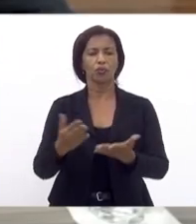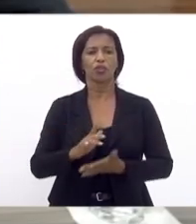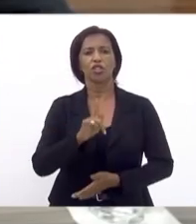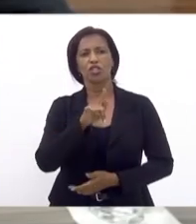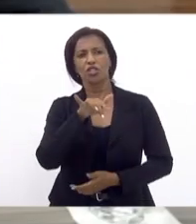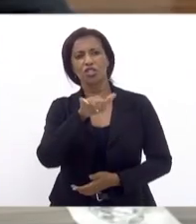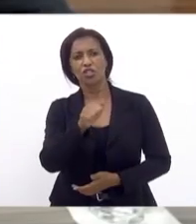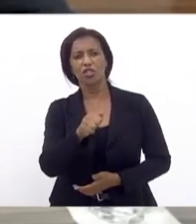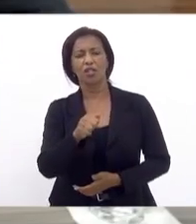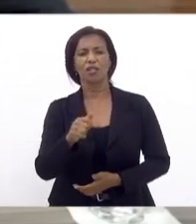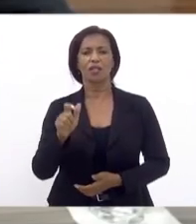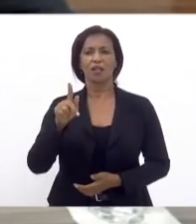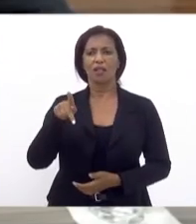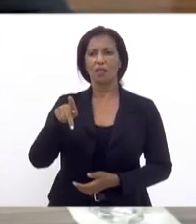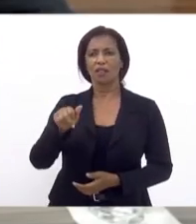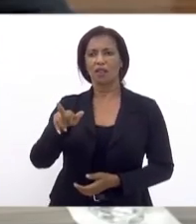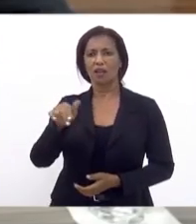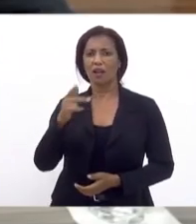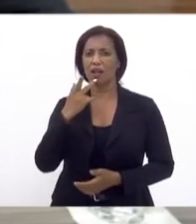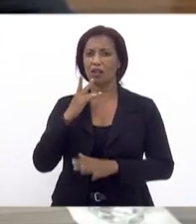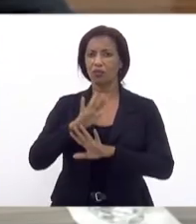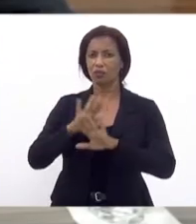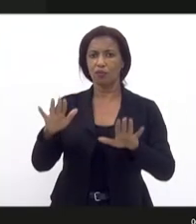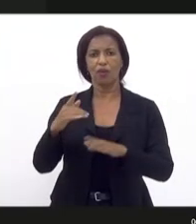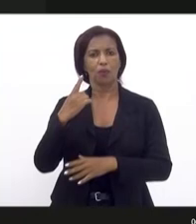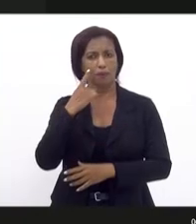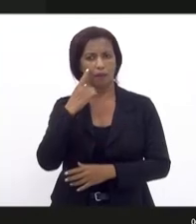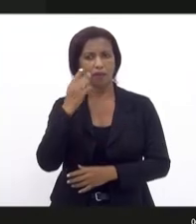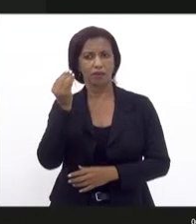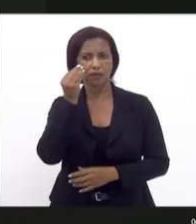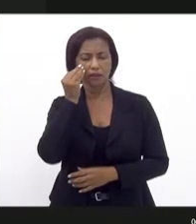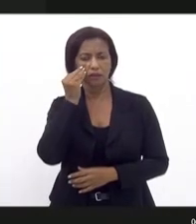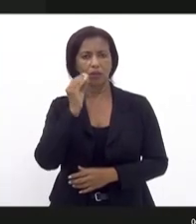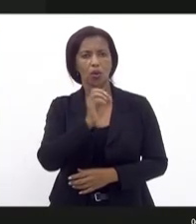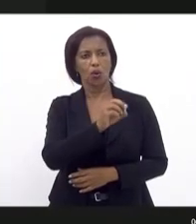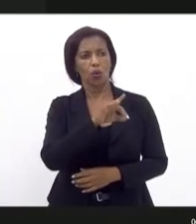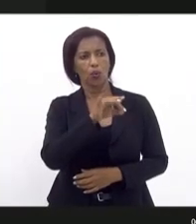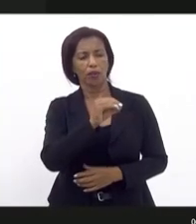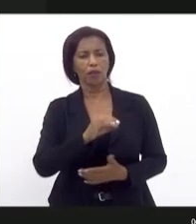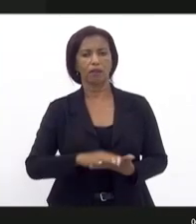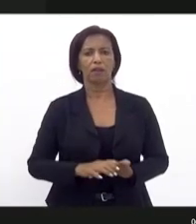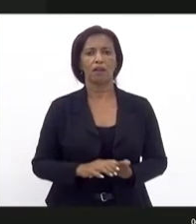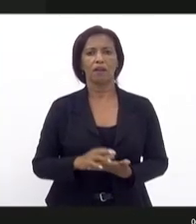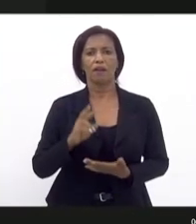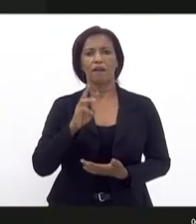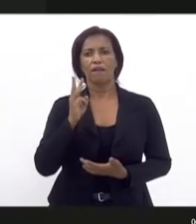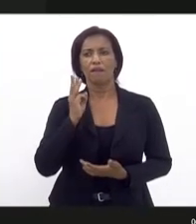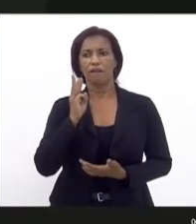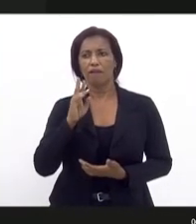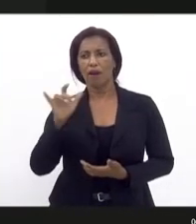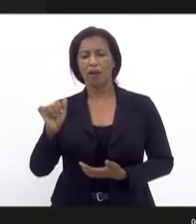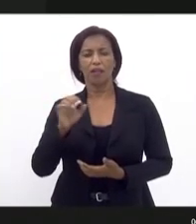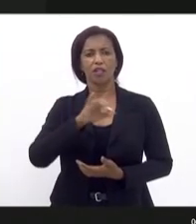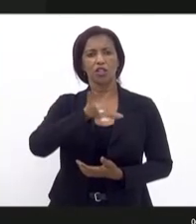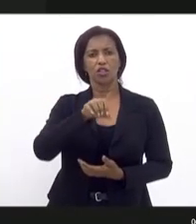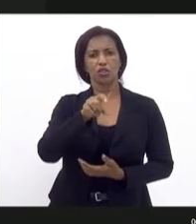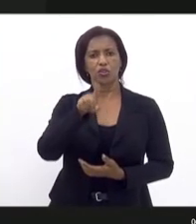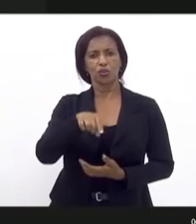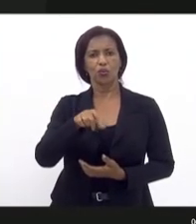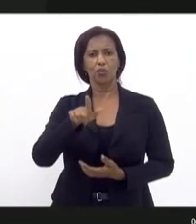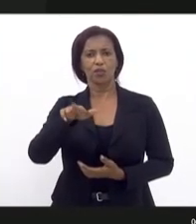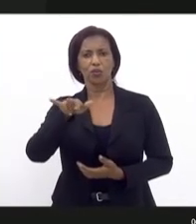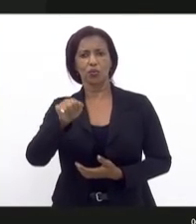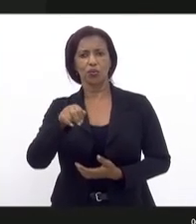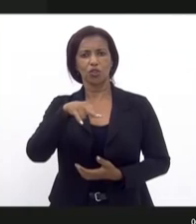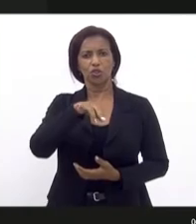Geisa, da Carla, que não falou, mas ficou ouvindo, do nosso Otávio Leite, do Wagner, do Josa, do Luiz